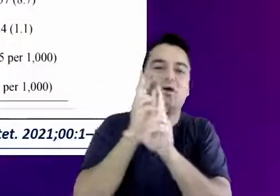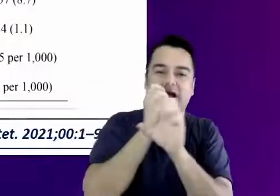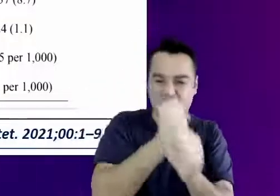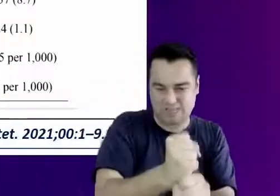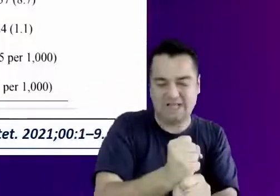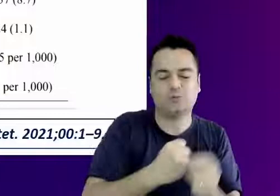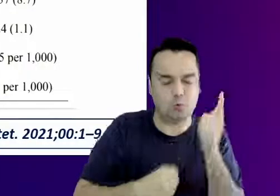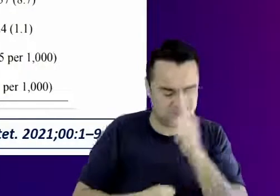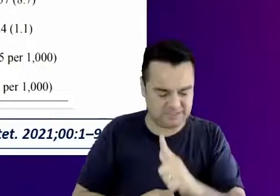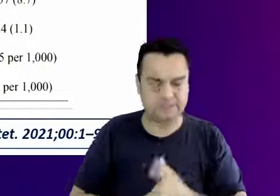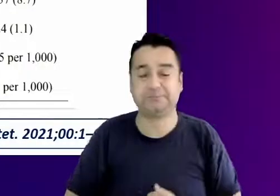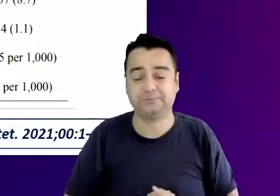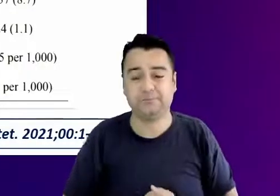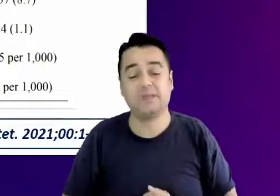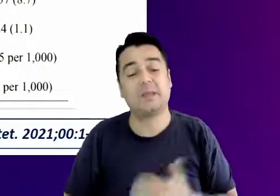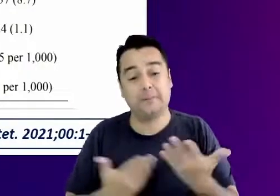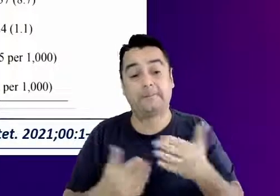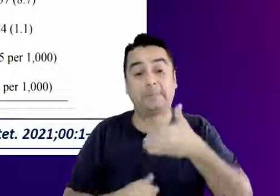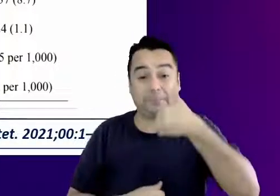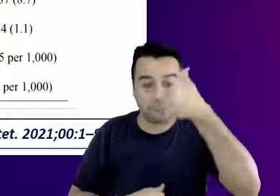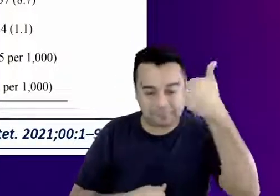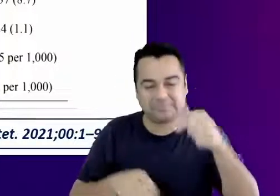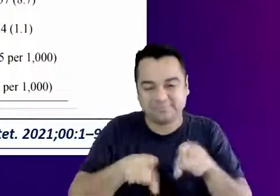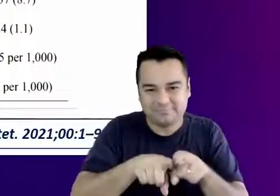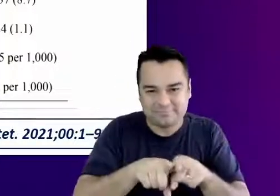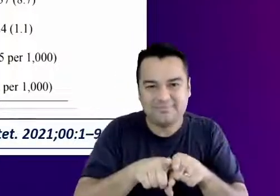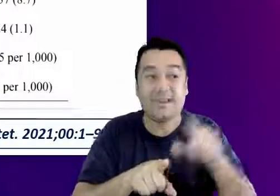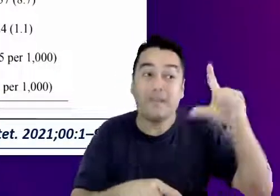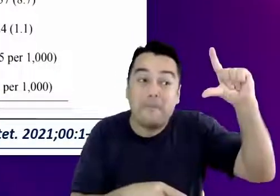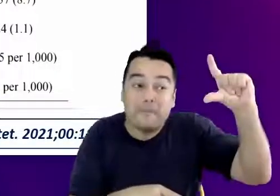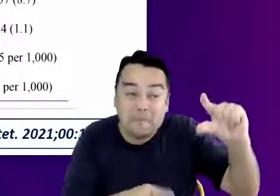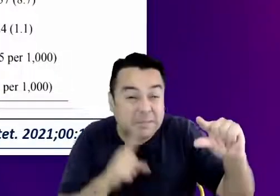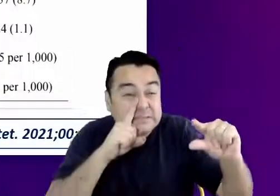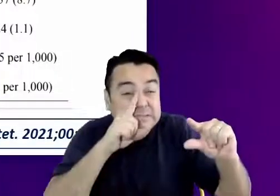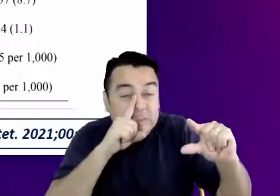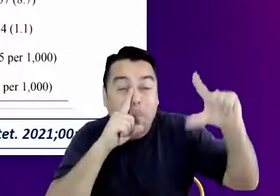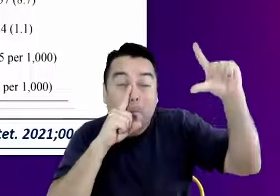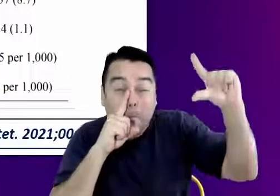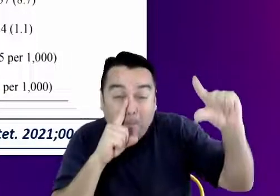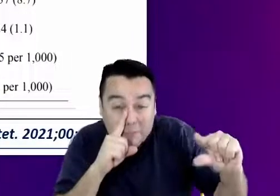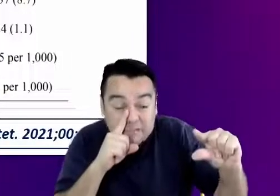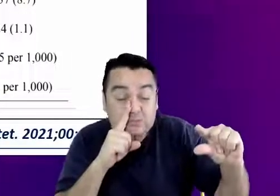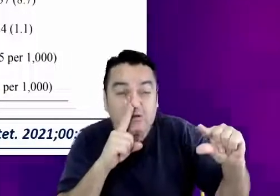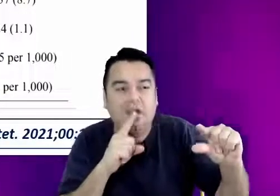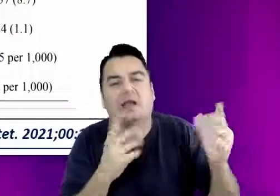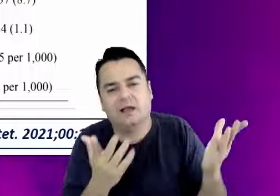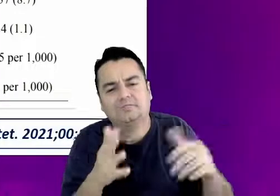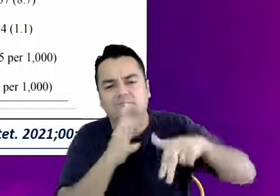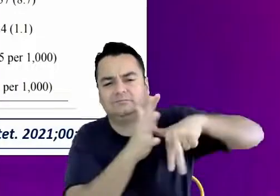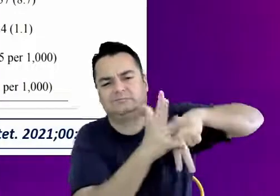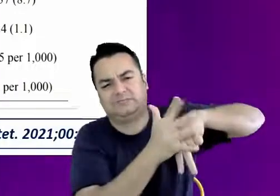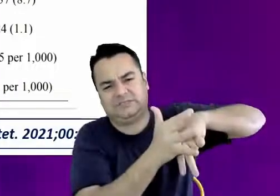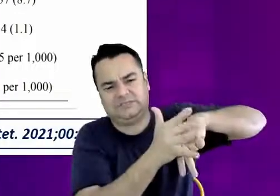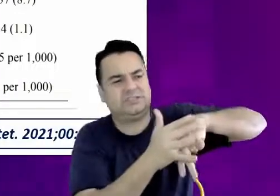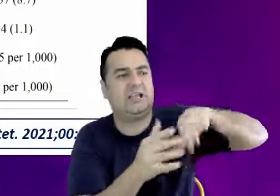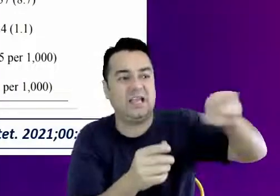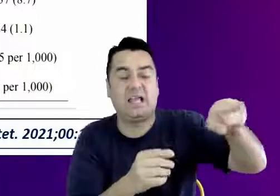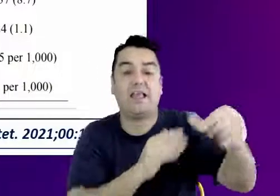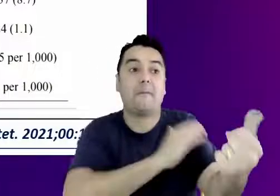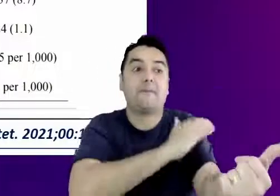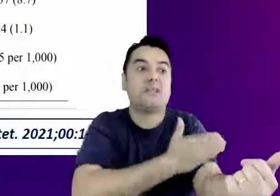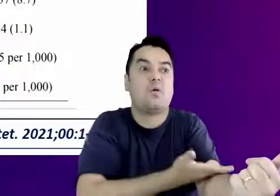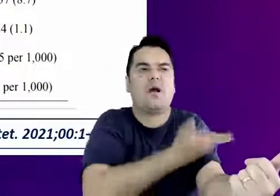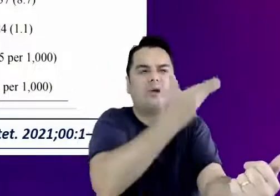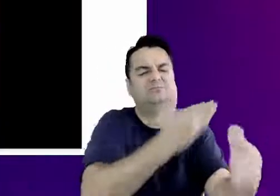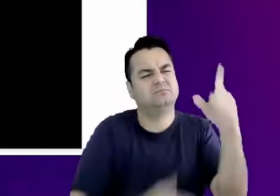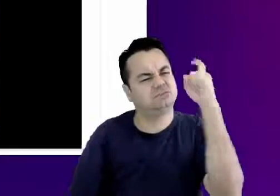Melhor ainda, no grupo considerado de baixo risco, essas pacientes realmente são de baixo risco e a chance de desenvolver pré-eclâmpsia pré-termo é de